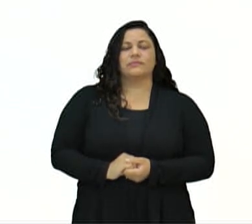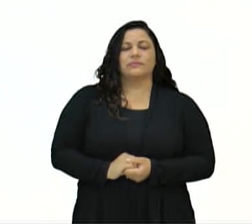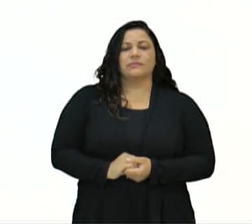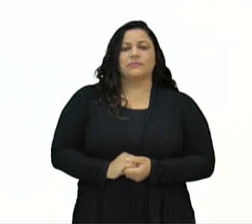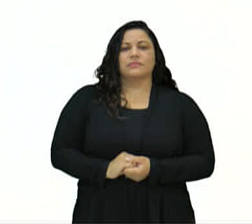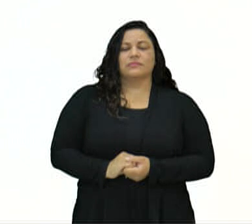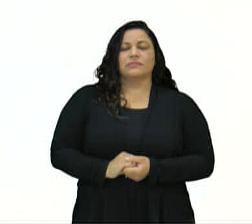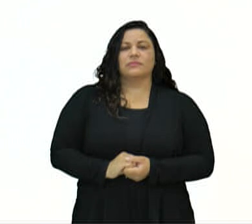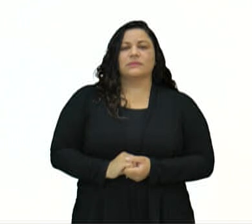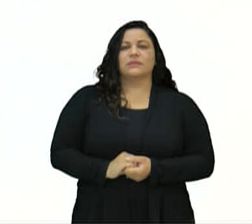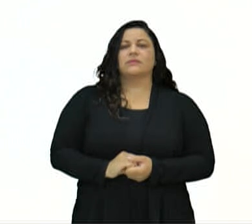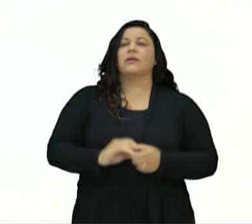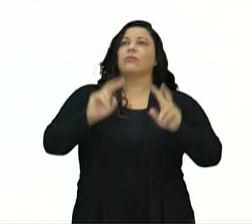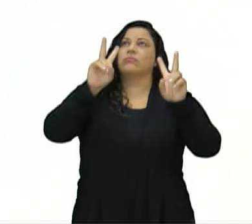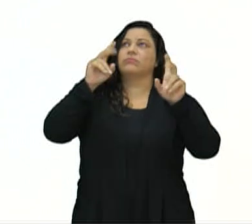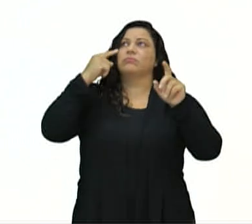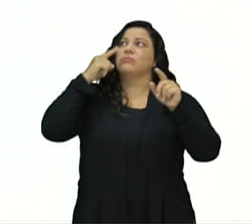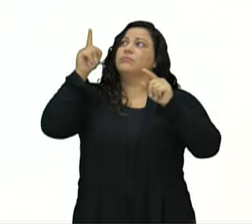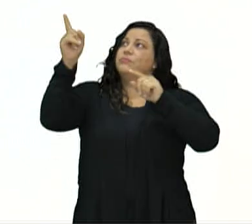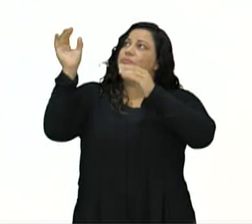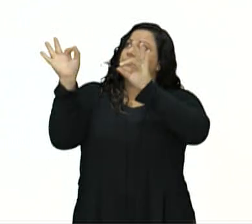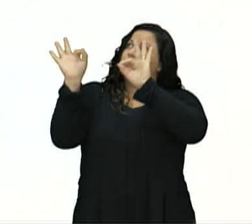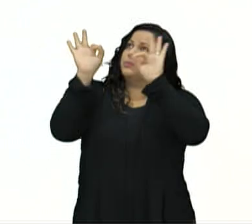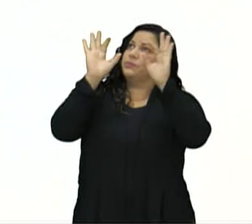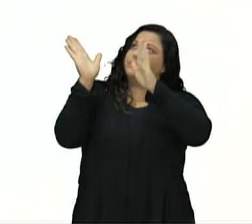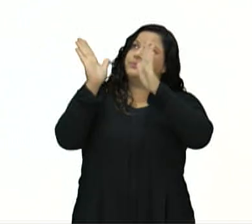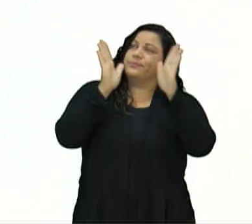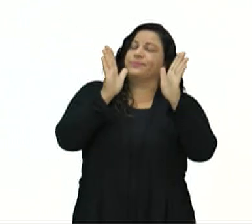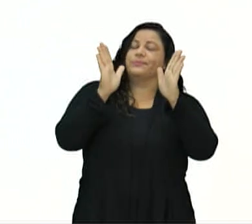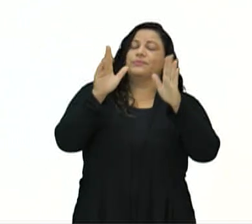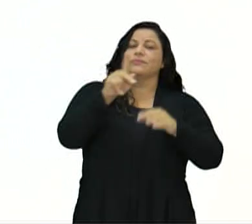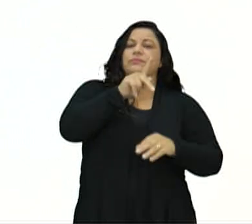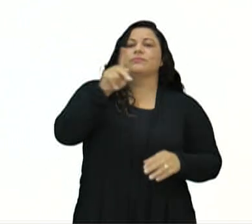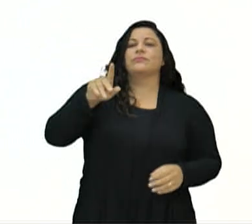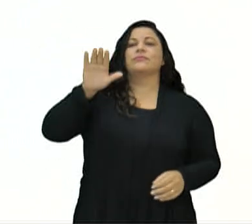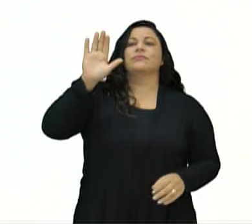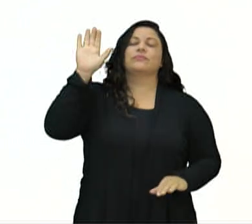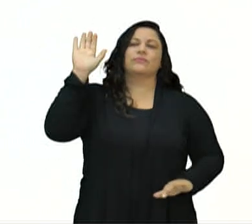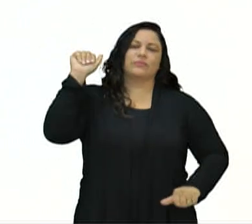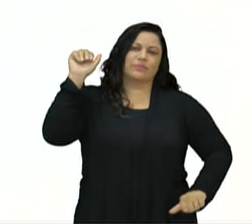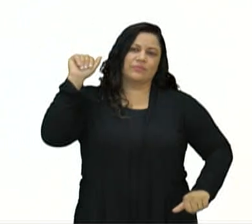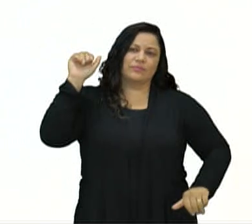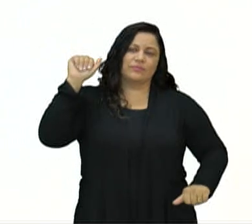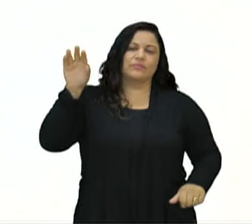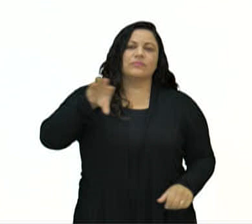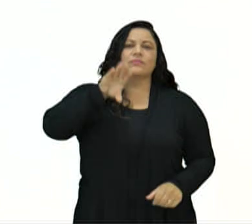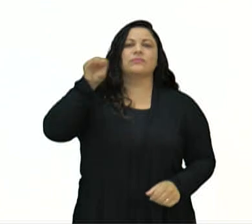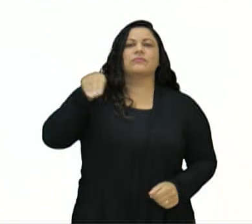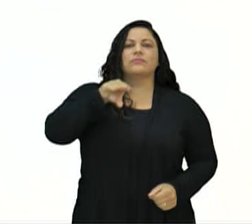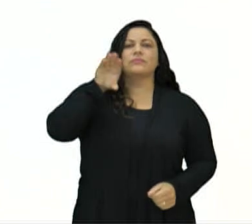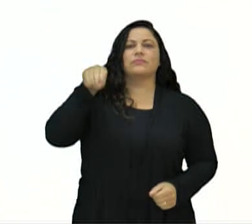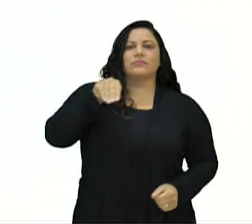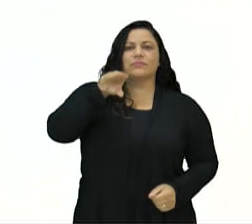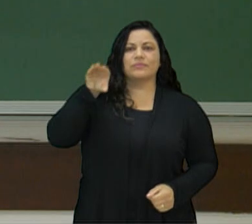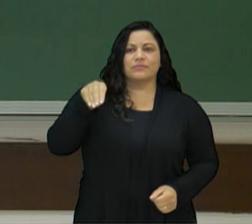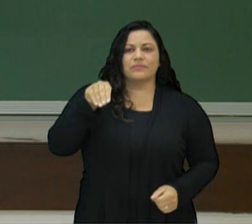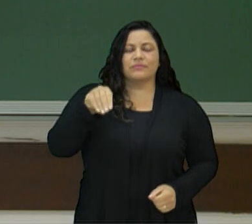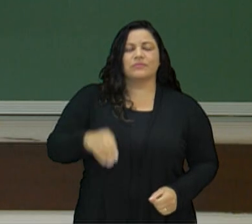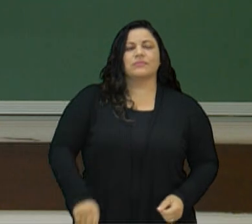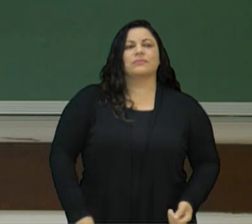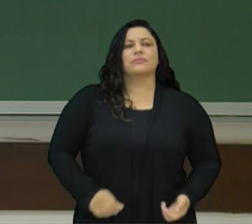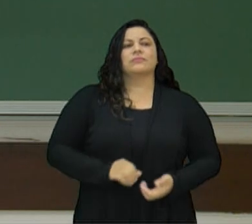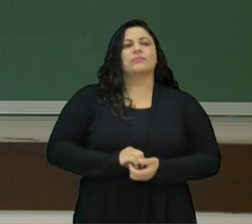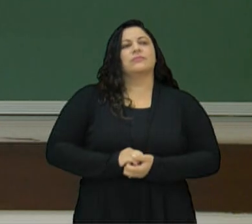una vivienda. El género textual que nosotros vamos a estudiar es clasificado o anuncio